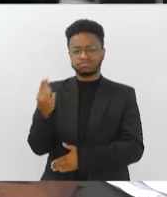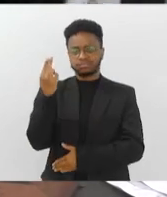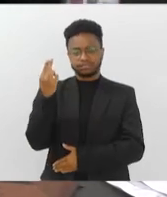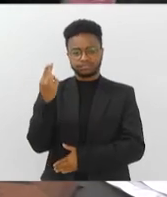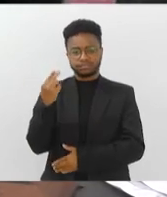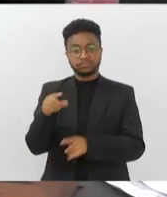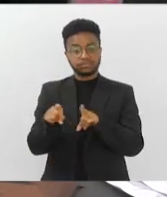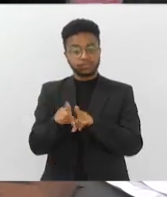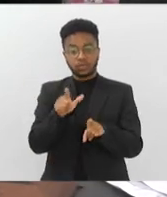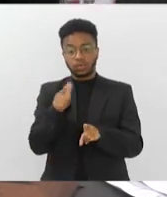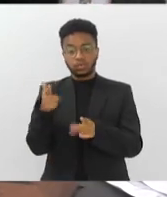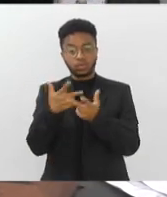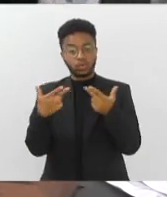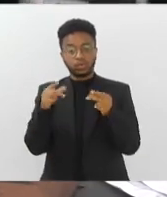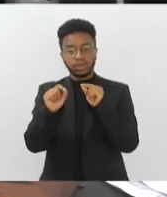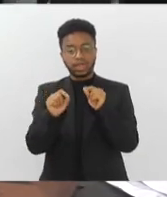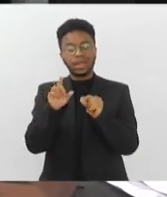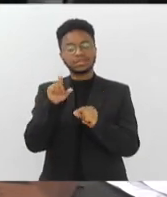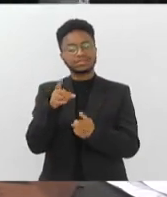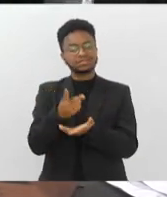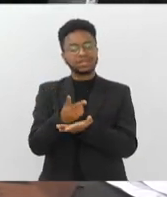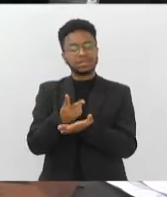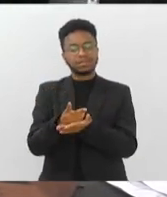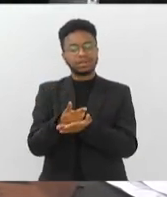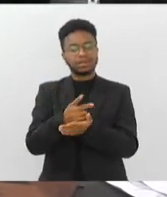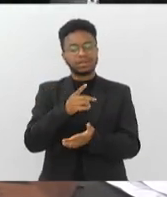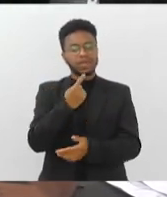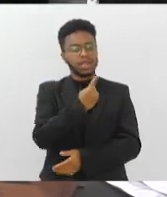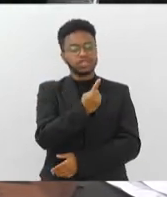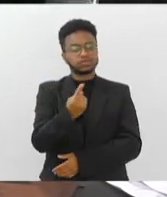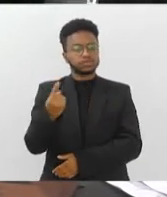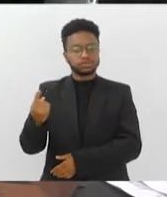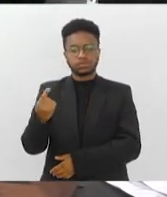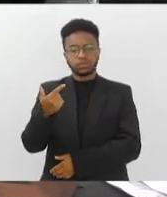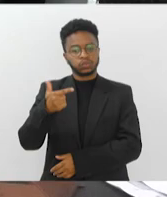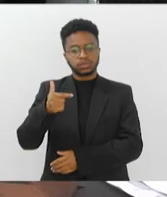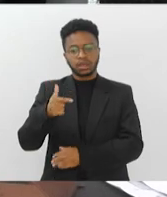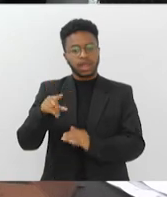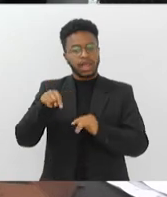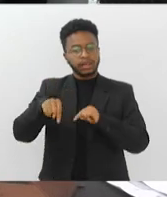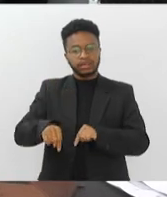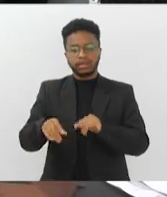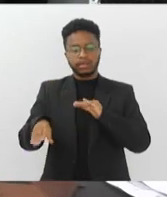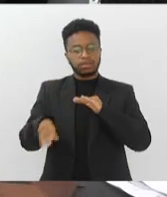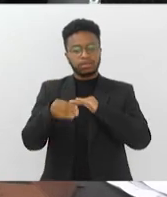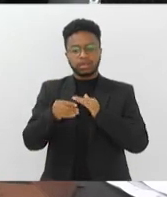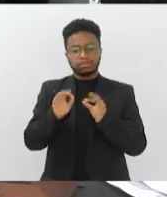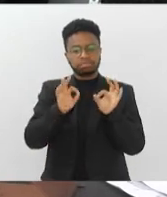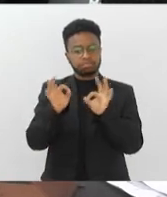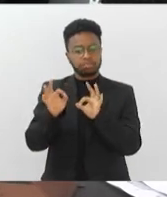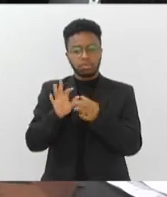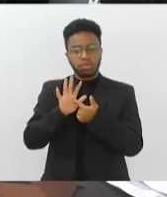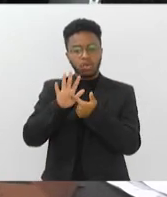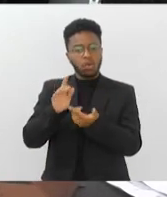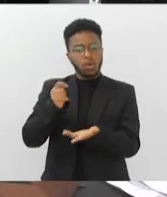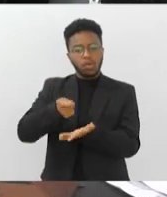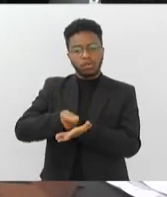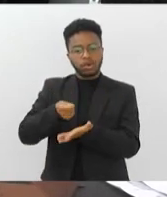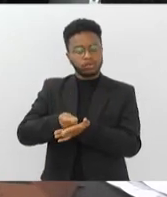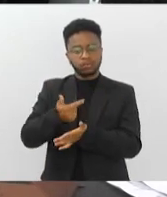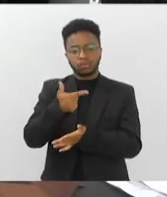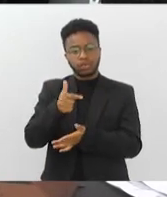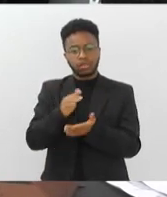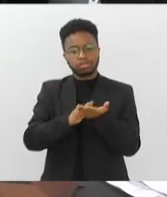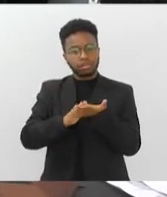Outra coisa, são todas individuais. Não há emenda aqui, que me conste, obrigatória, que não sejam as